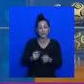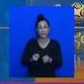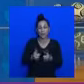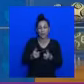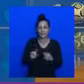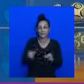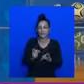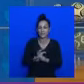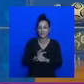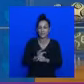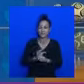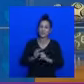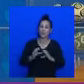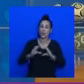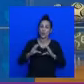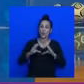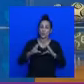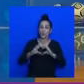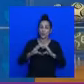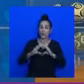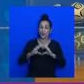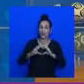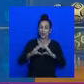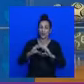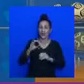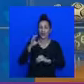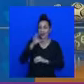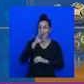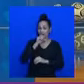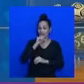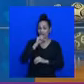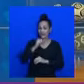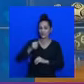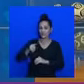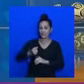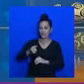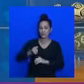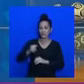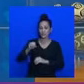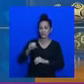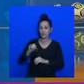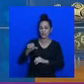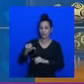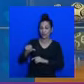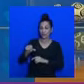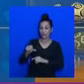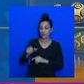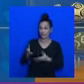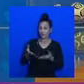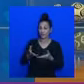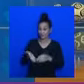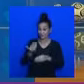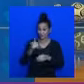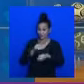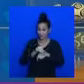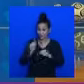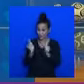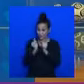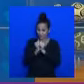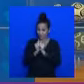Bola laranja 09. Laranja 09. E agora vamos chamar juntos?